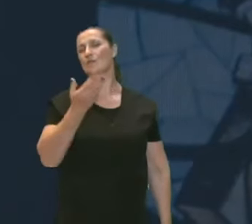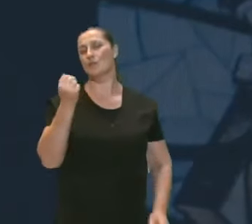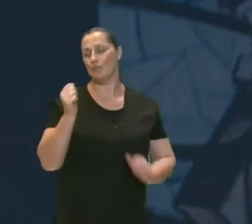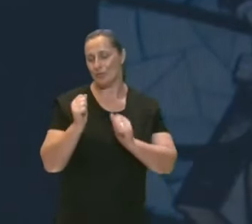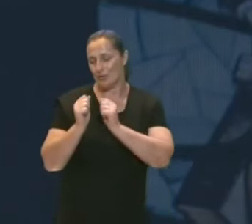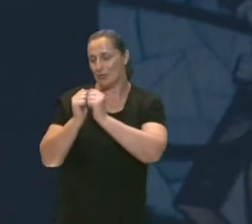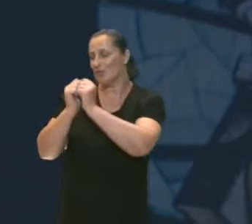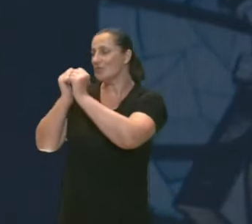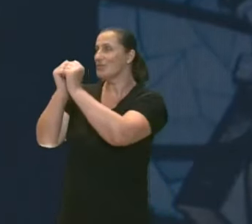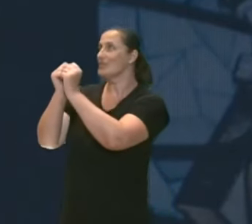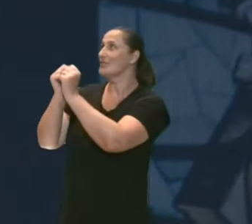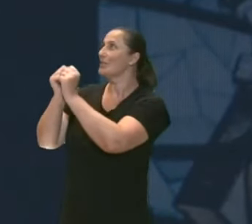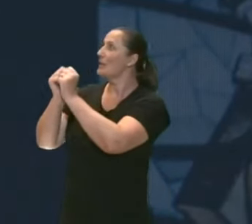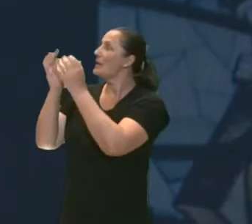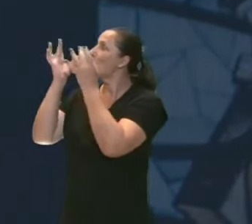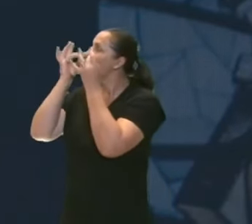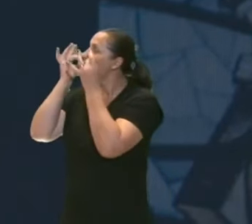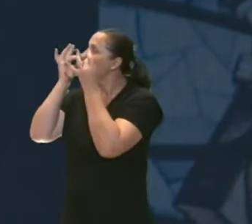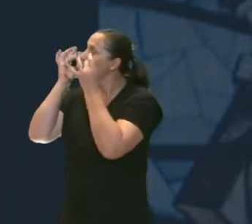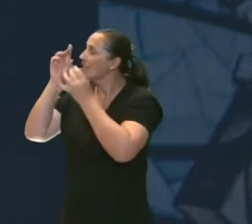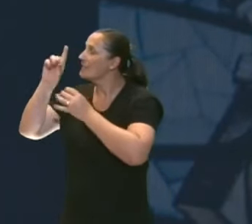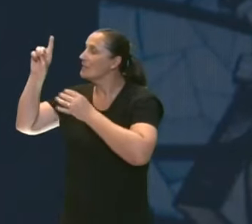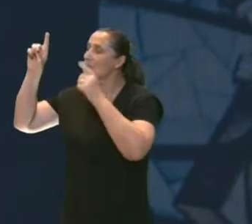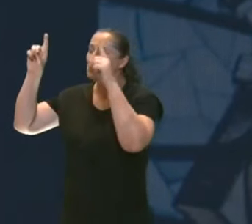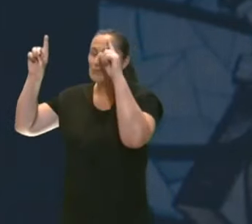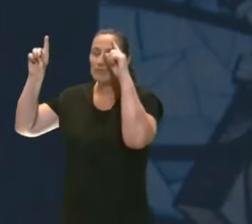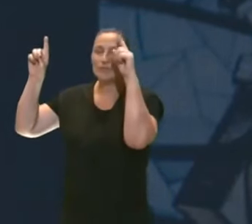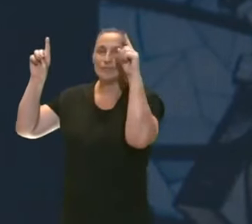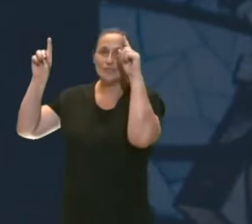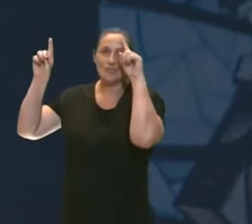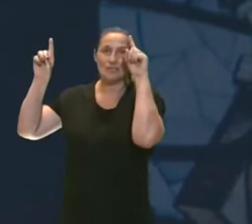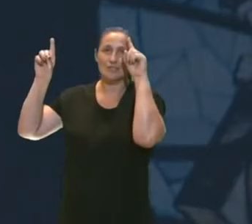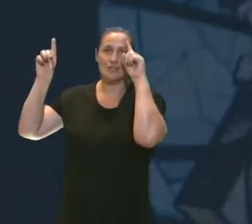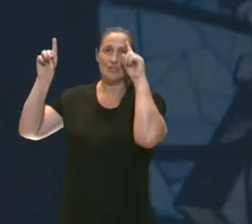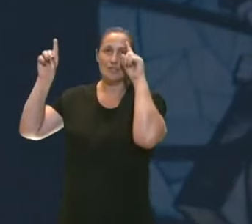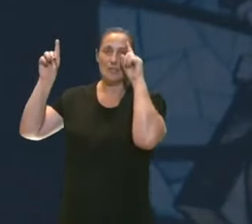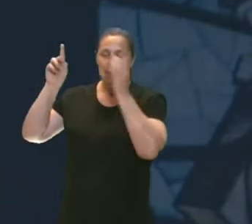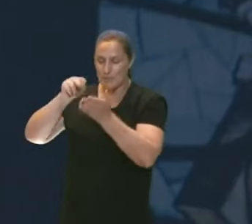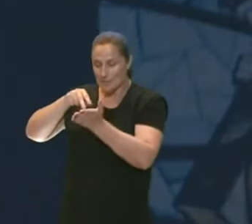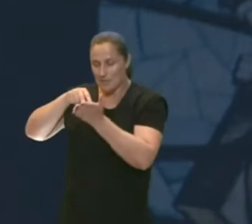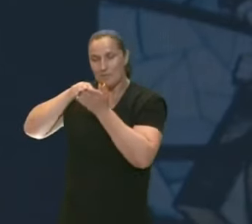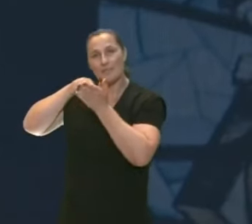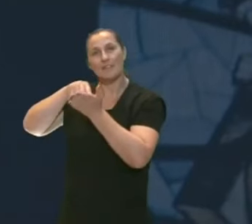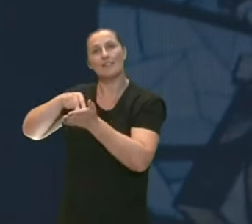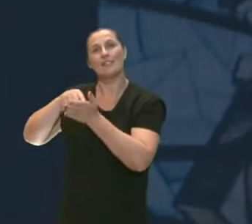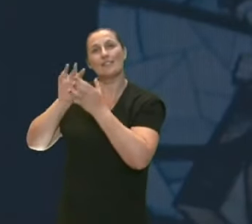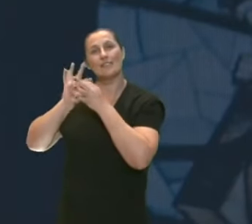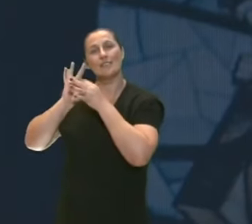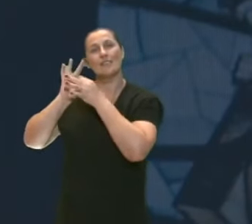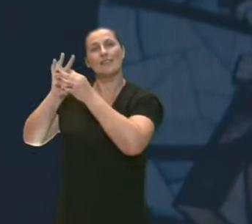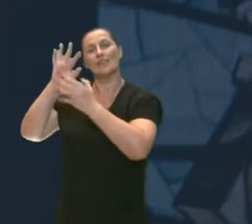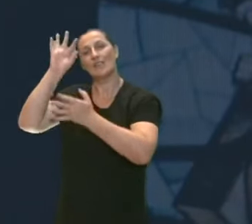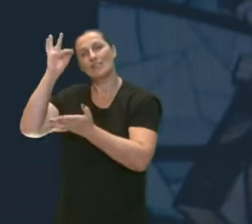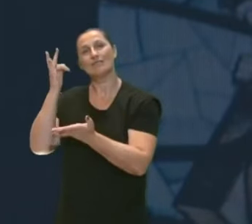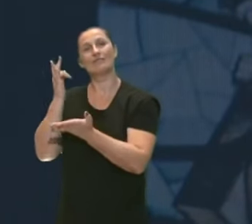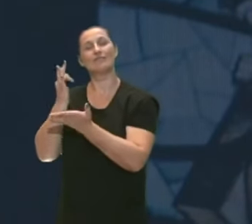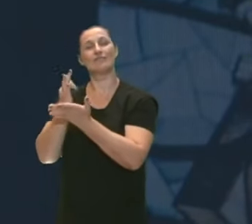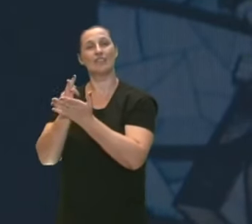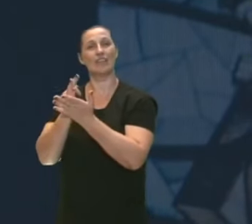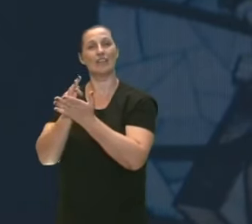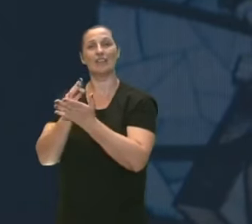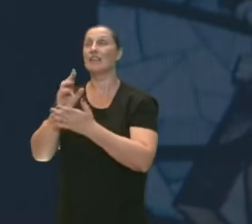de Deus todos os dias. Vamos nos manter unidos na fé de que